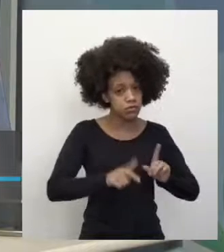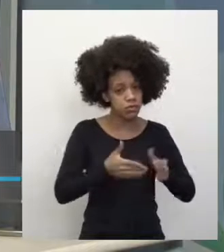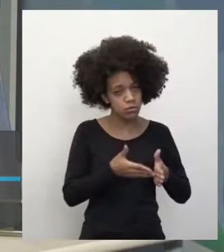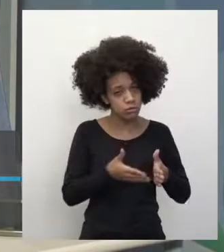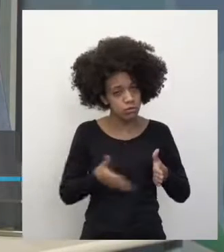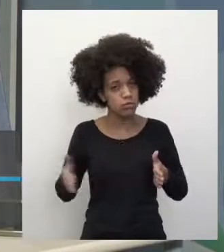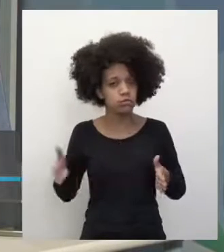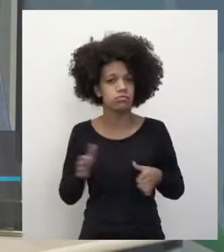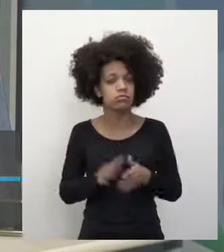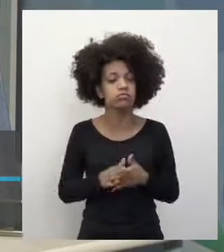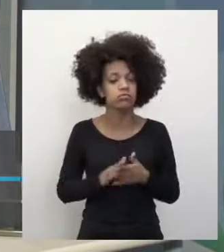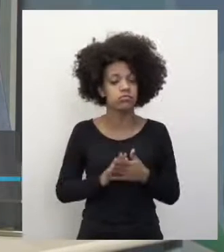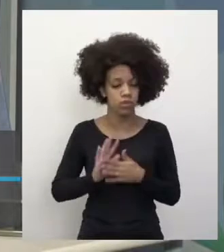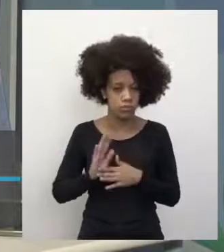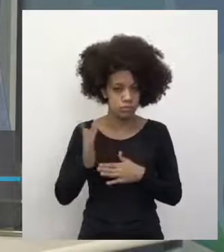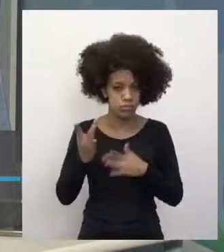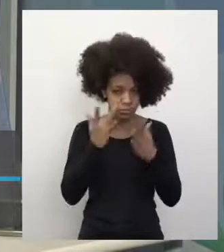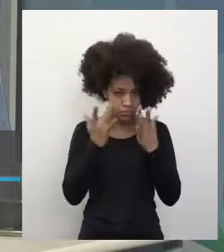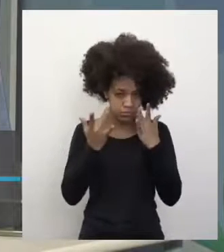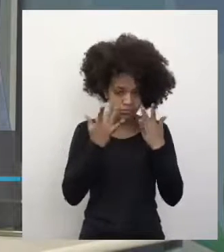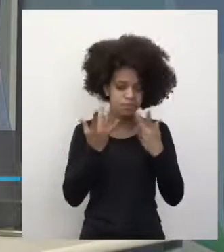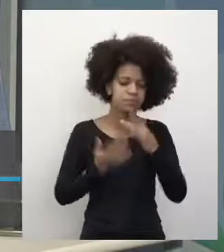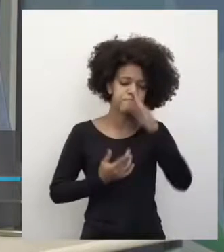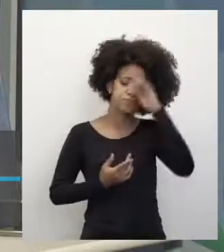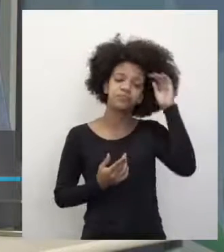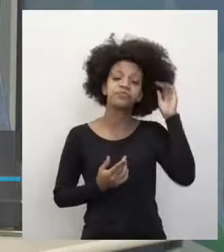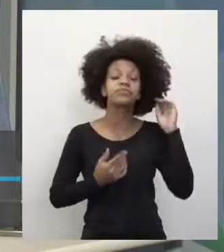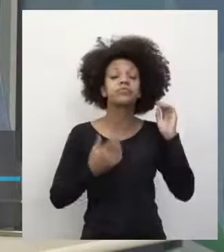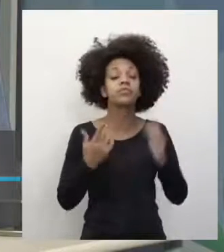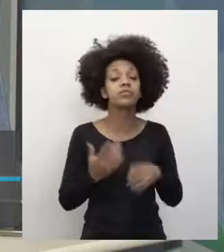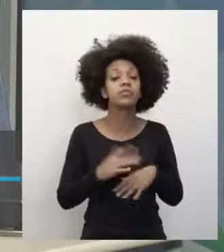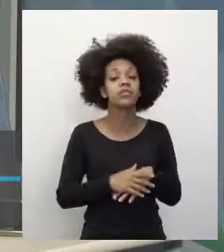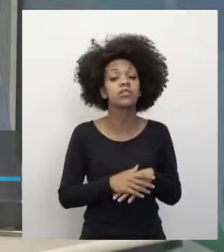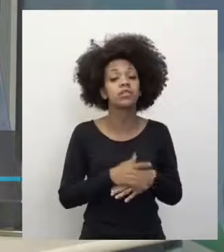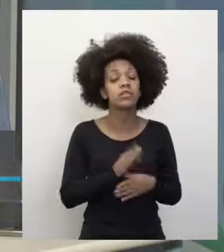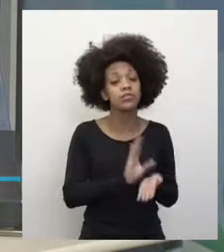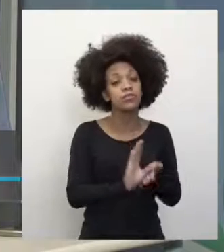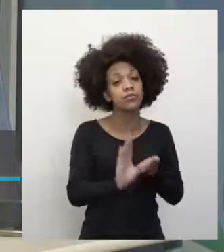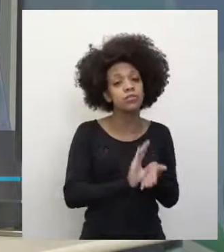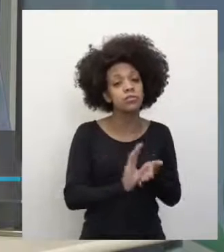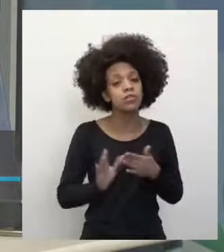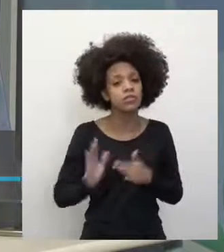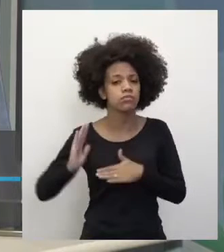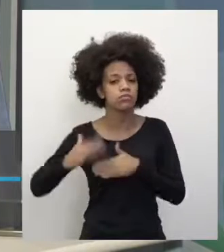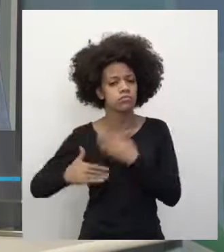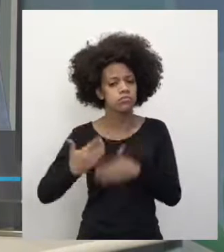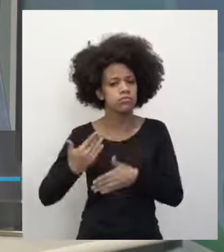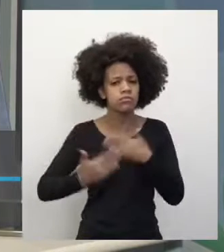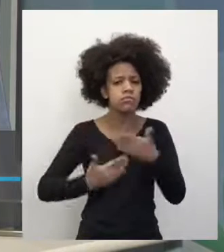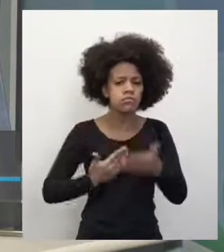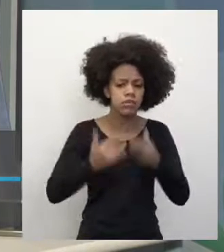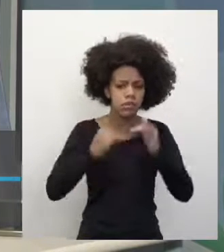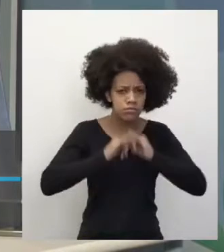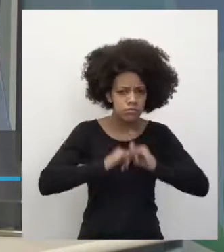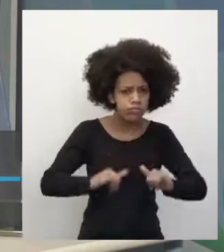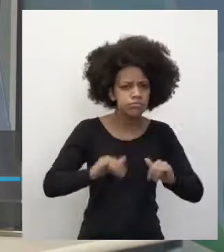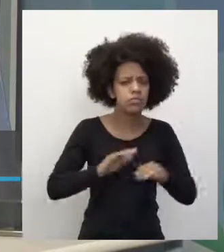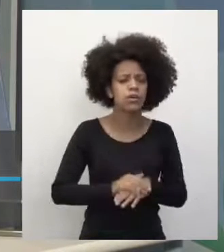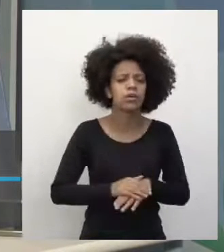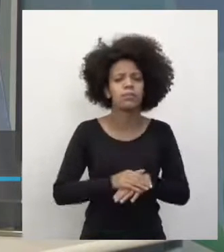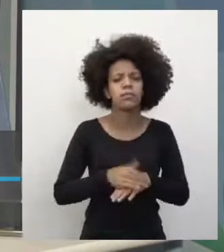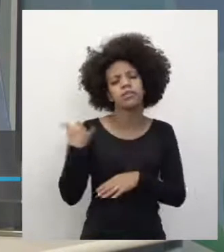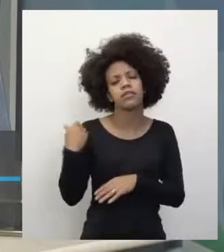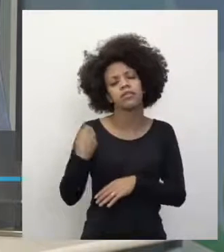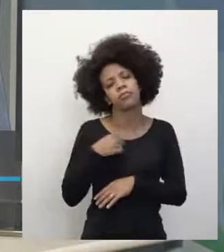tempo, né, de execução dessa obra, tá? A obra era encomendada, então, e isso continuou sendo propagado pela Idade Média, enfim,